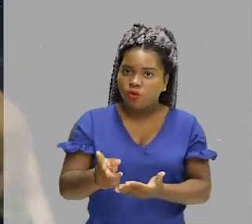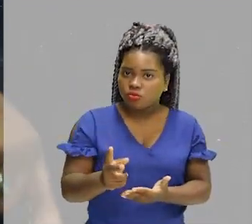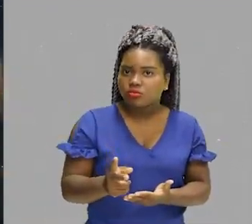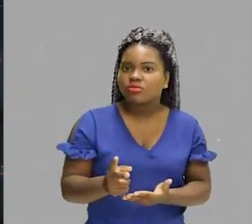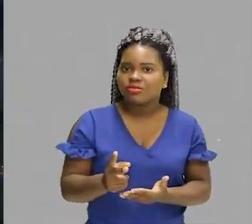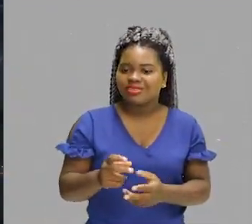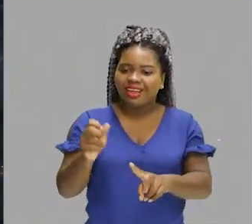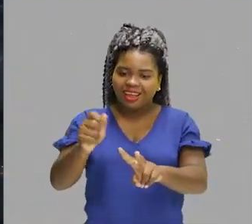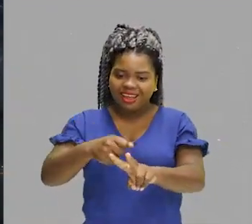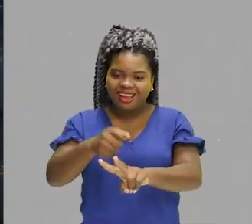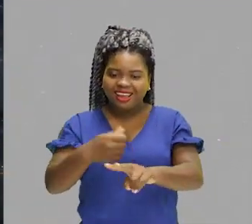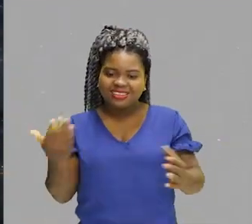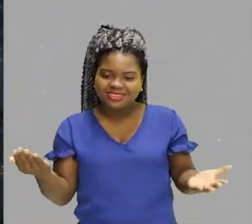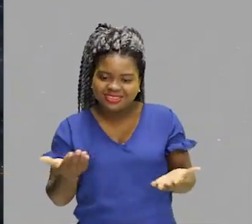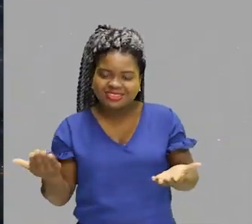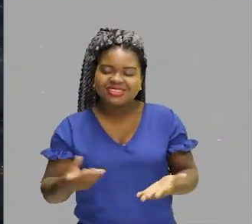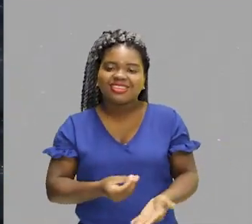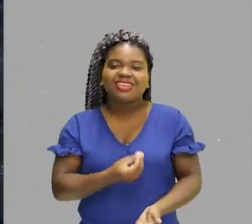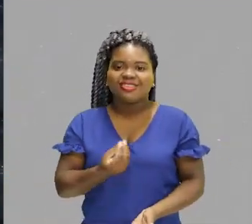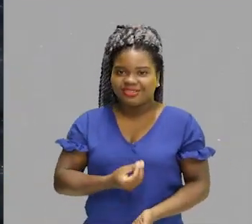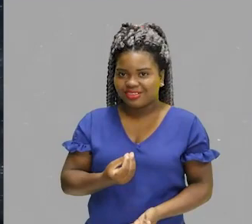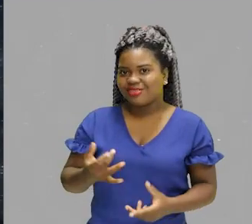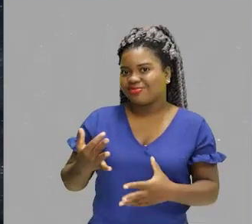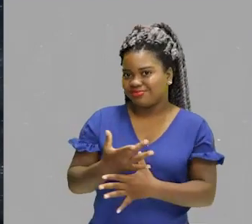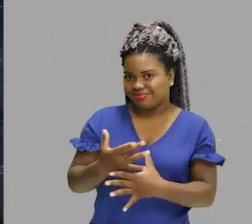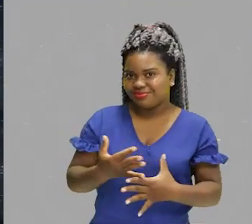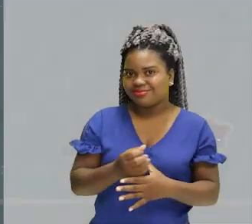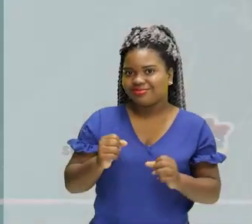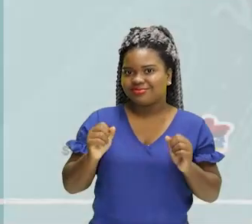que vivo na Costa Rica.